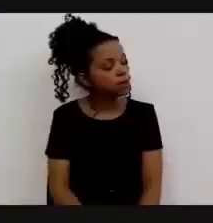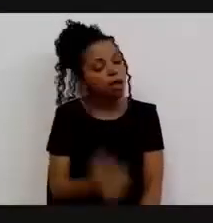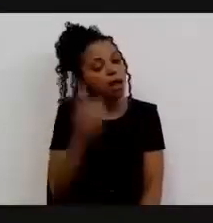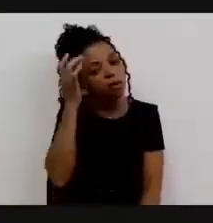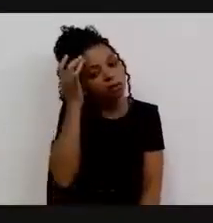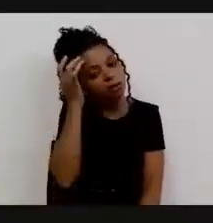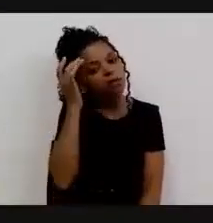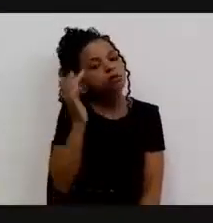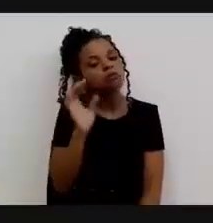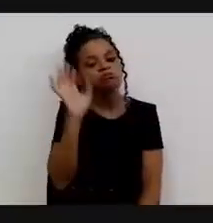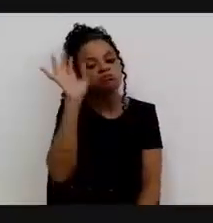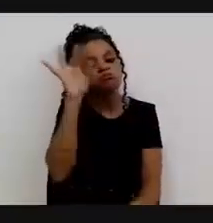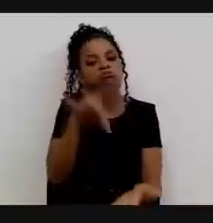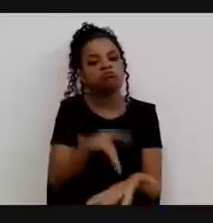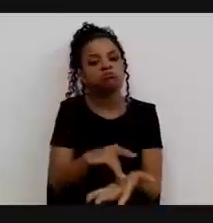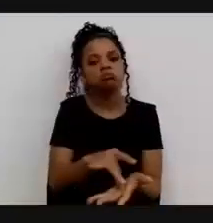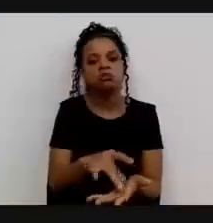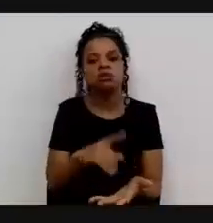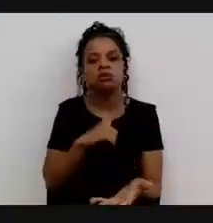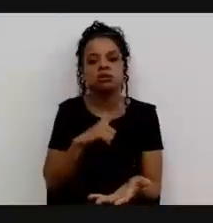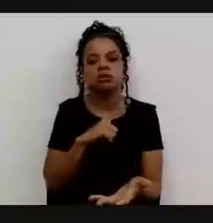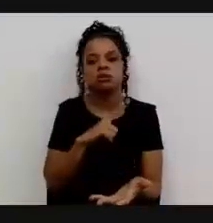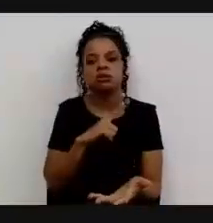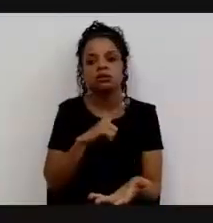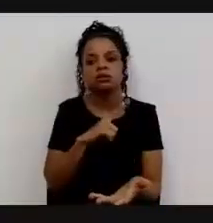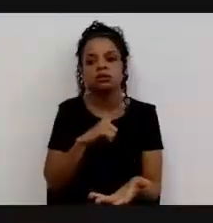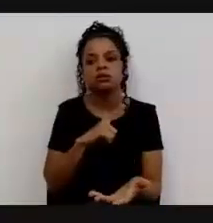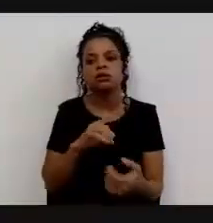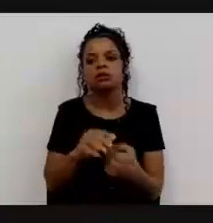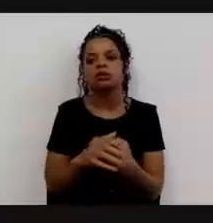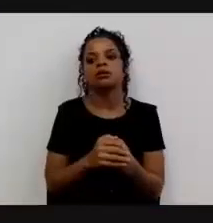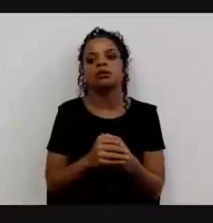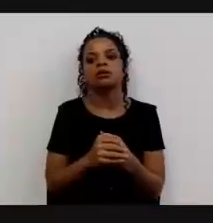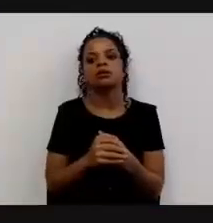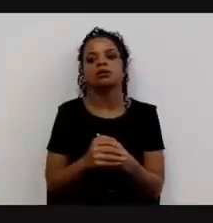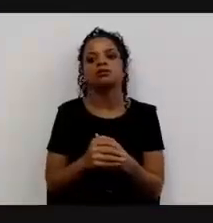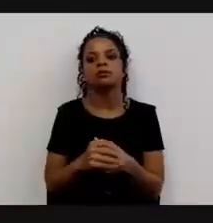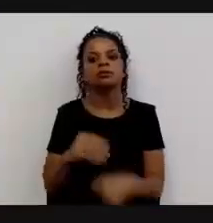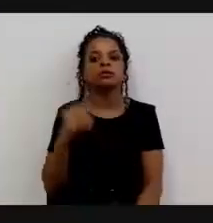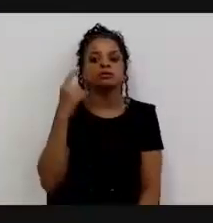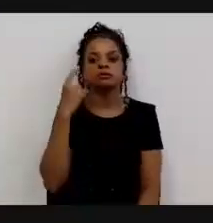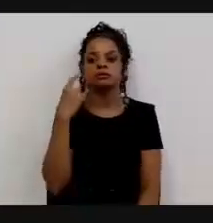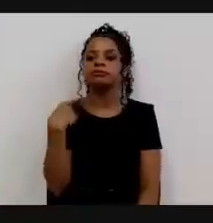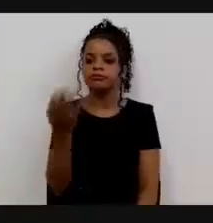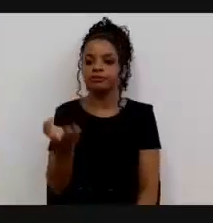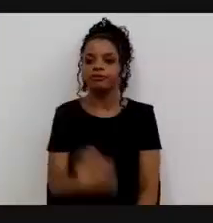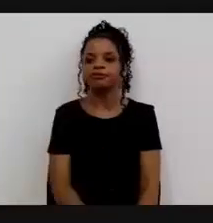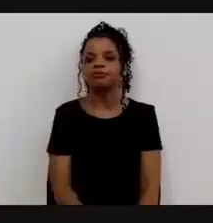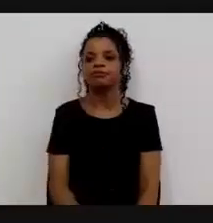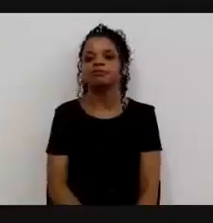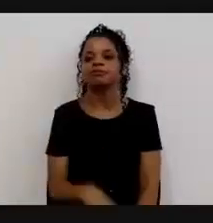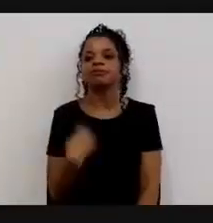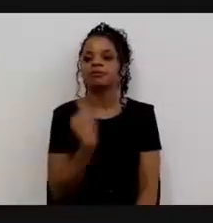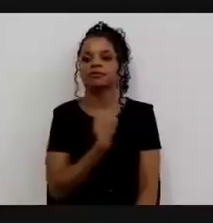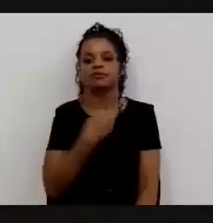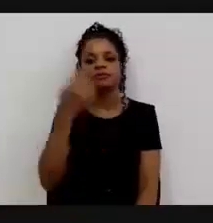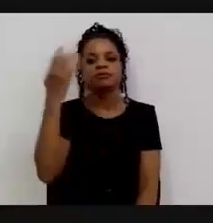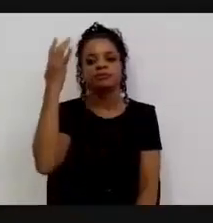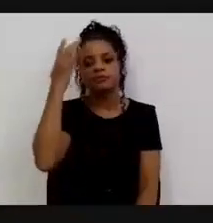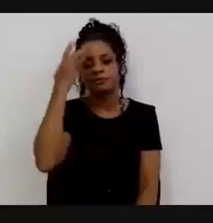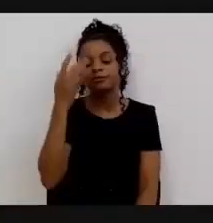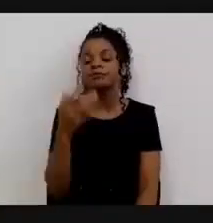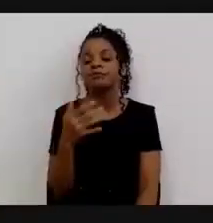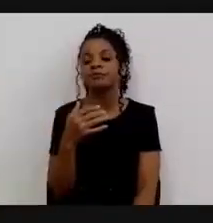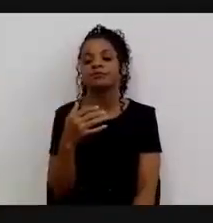algumas pautas que a gente não sabe durante o nosso dia a dia. E a gente precisa saber que a gente de votar,